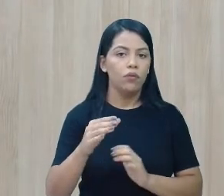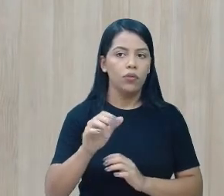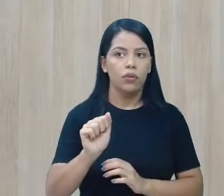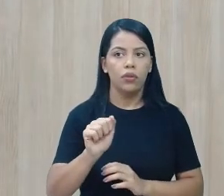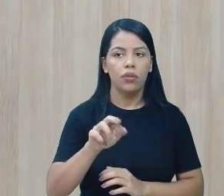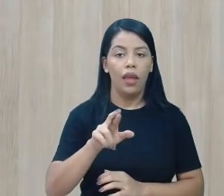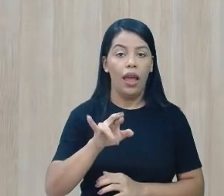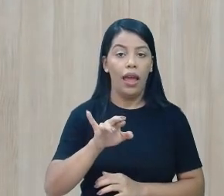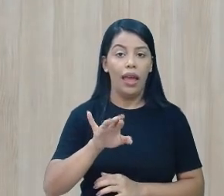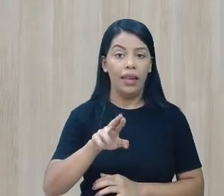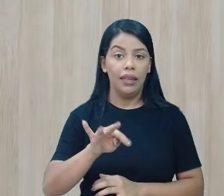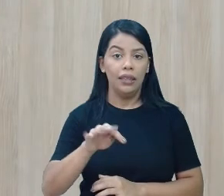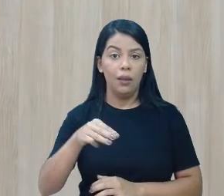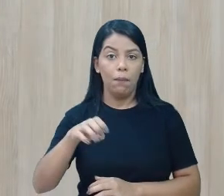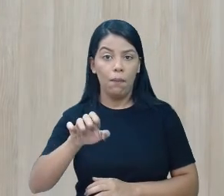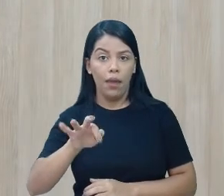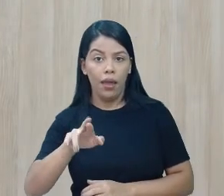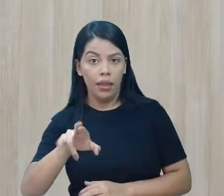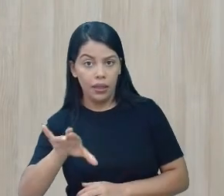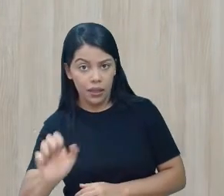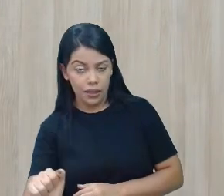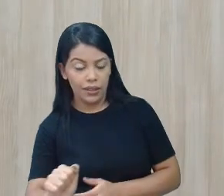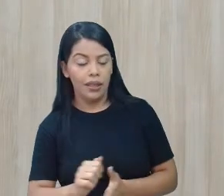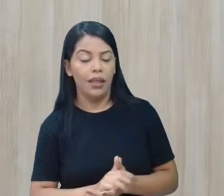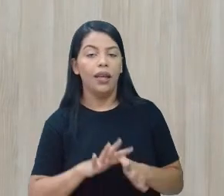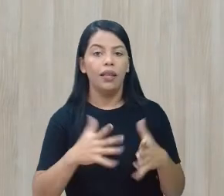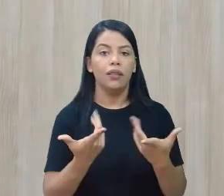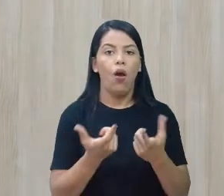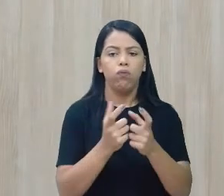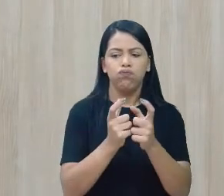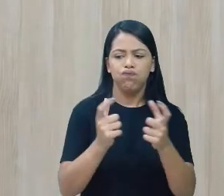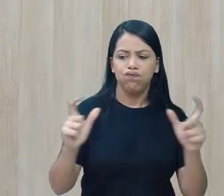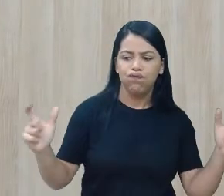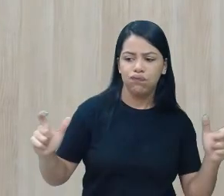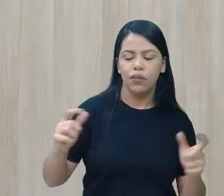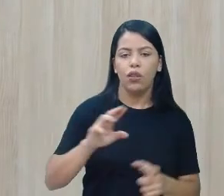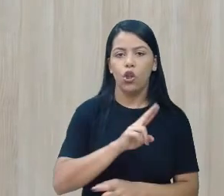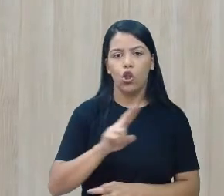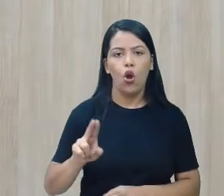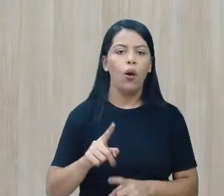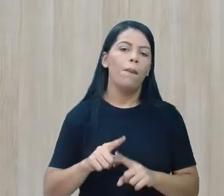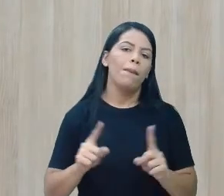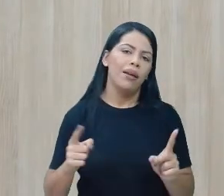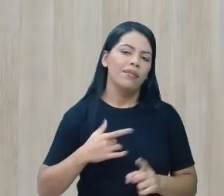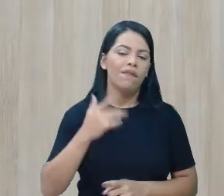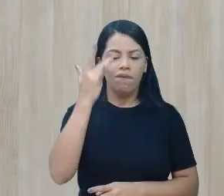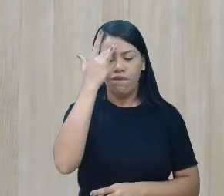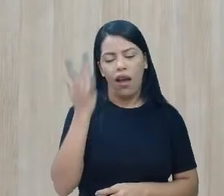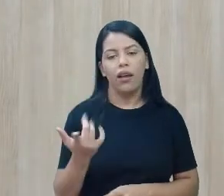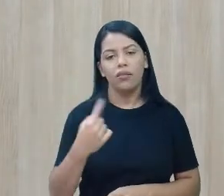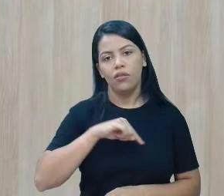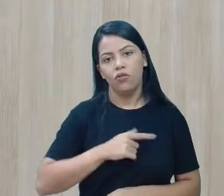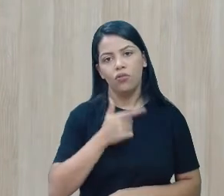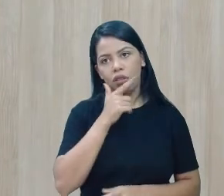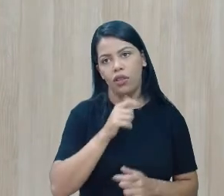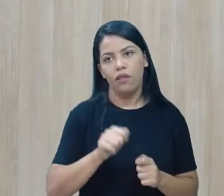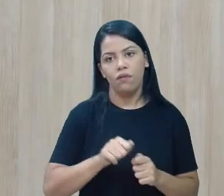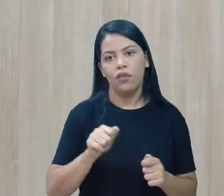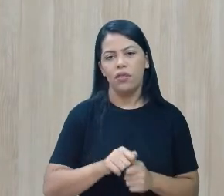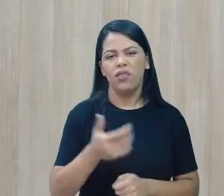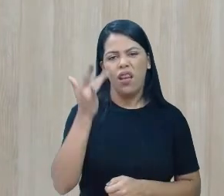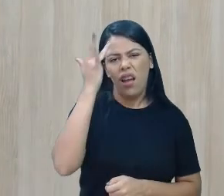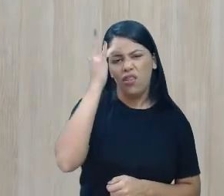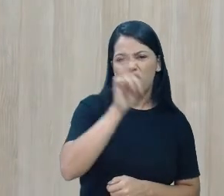eita, quase que não saía, bem grandão, é uma coisa bem fácil da gente fazer. E eu acredito que vocês também já devem ter pego essa prática, tá